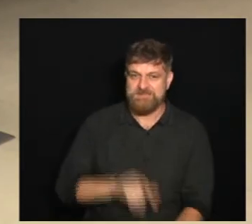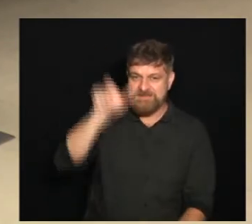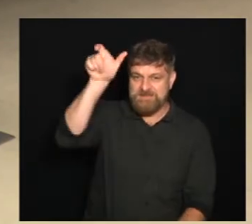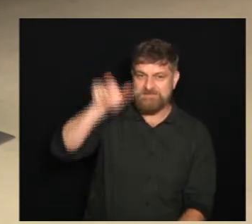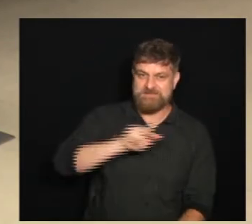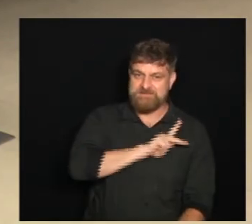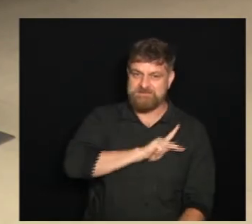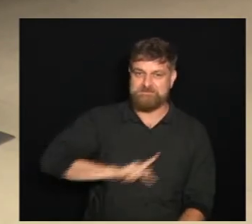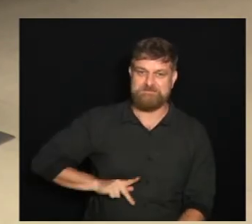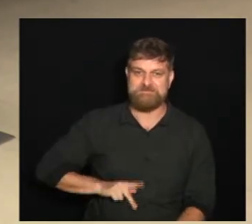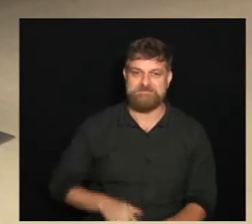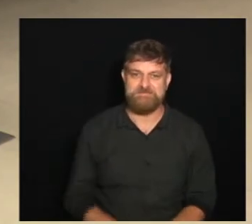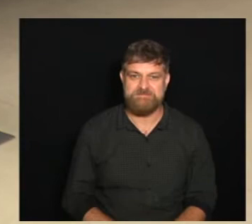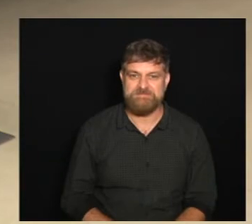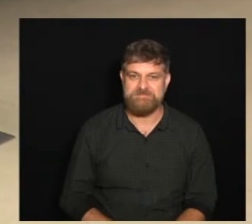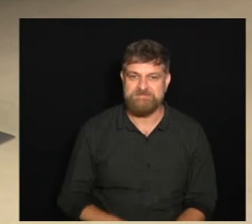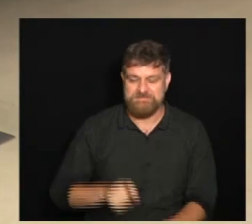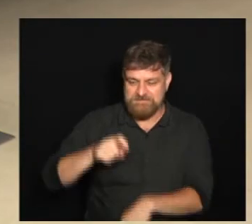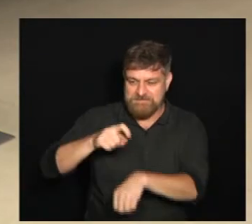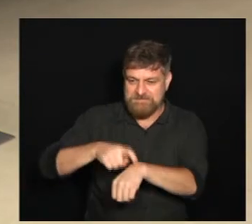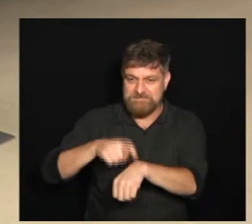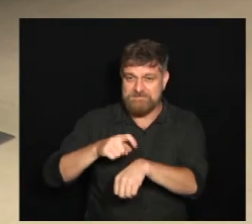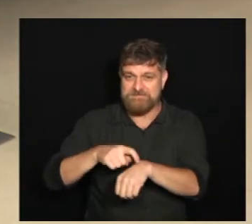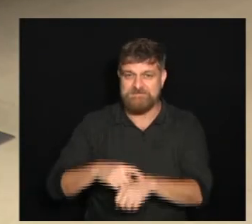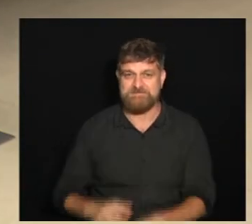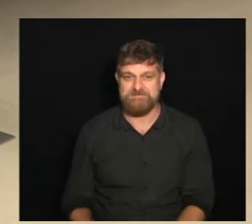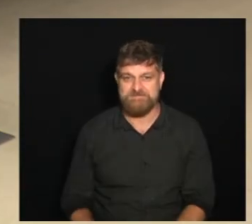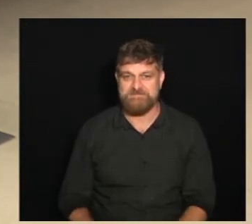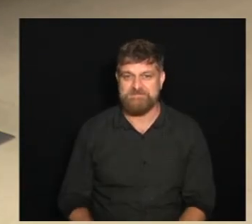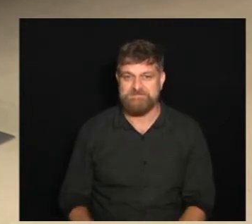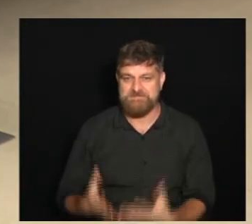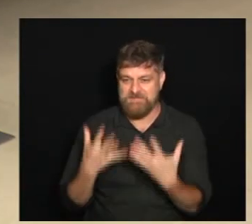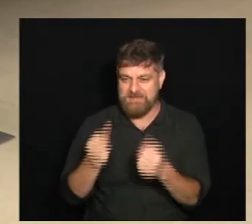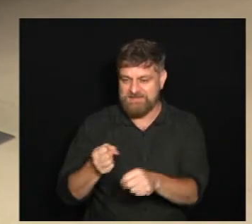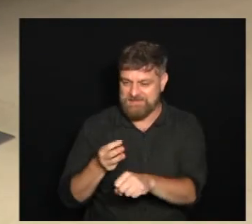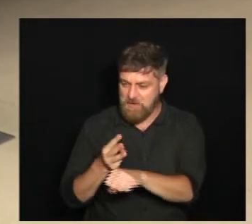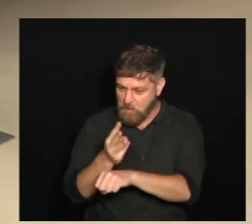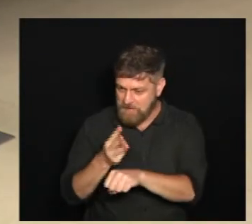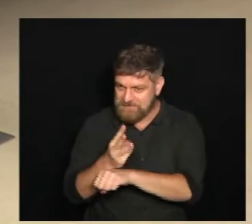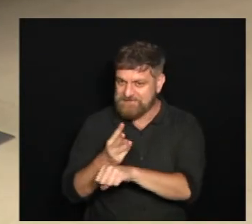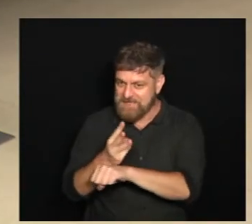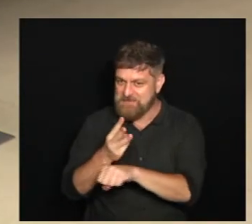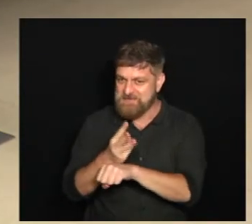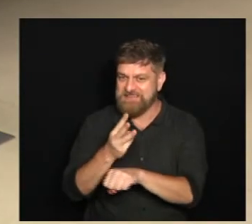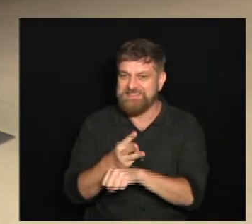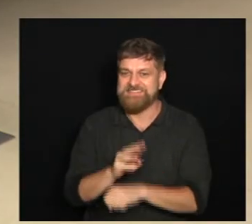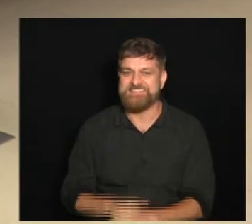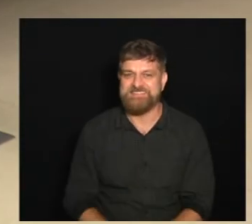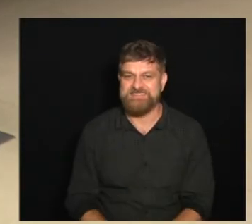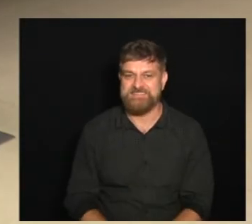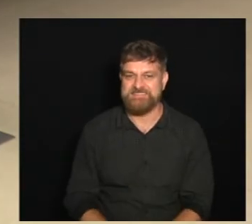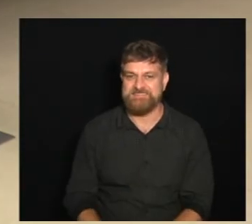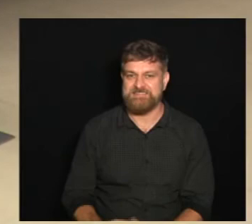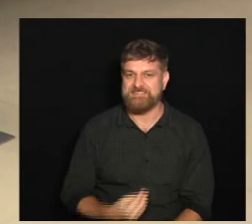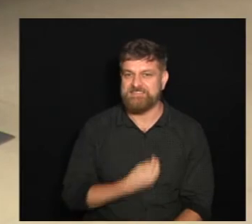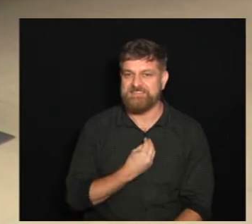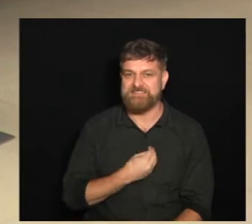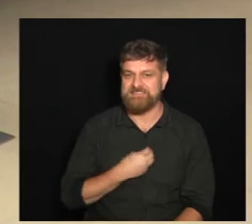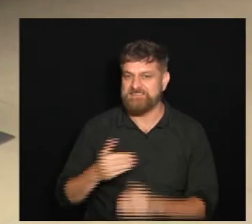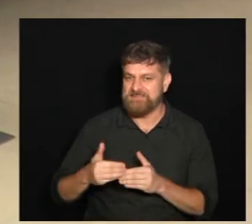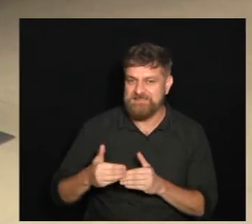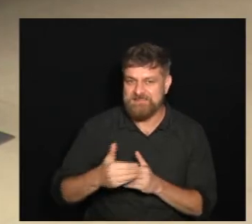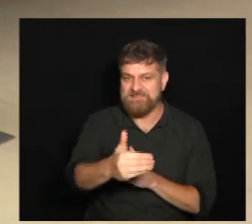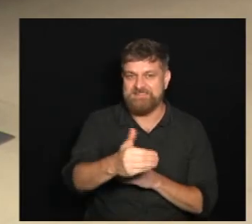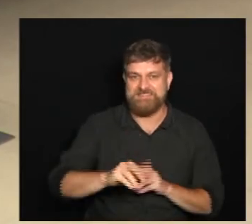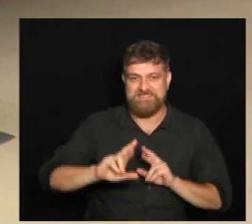aí estar, nesse momento, aderindo a mais essa ferramenta. A vida não vai ser a mesma a partir desse momento,